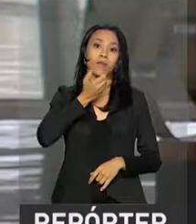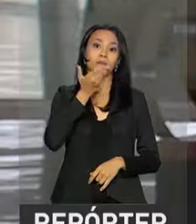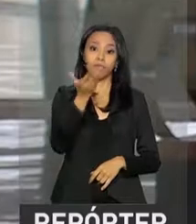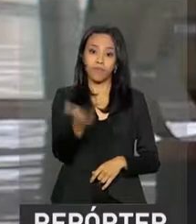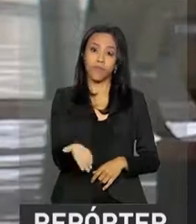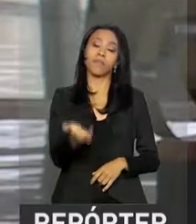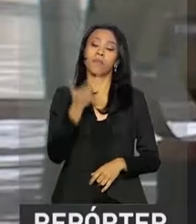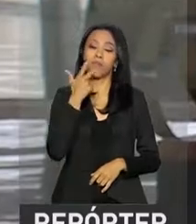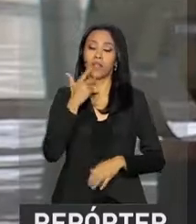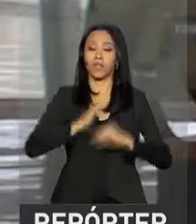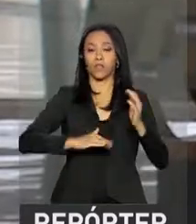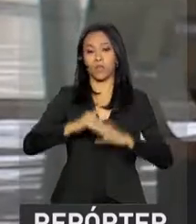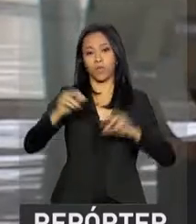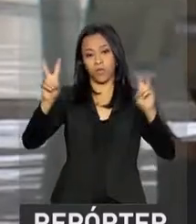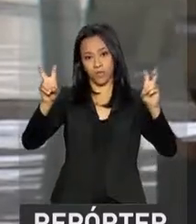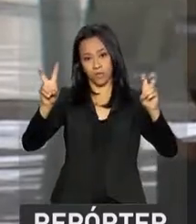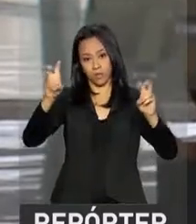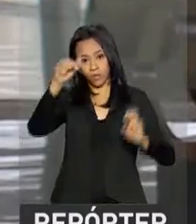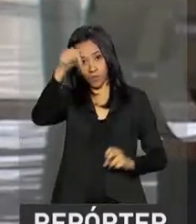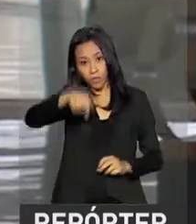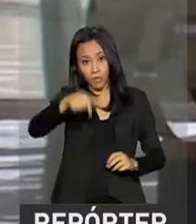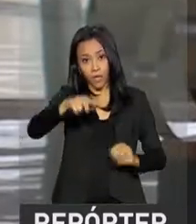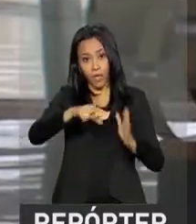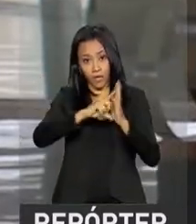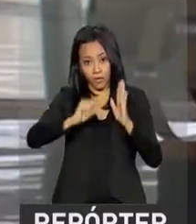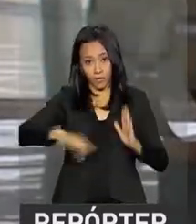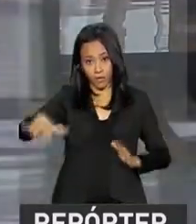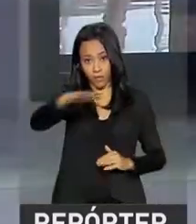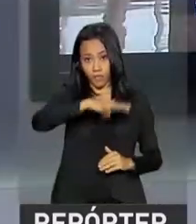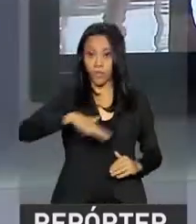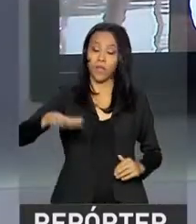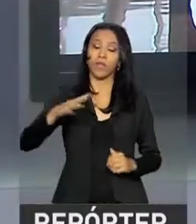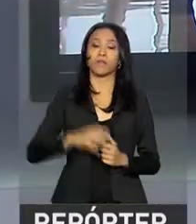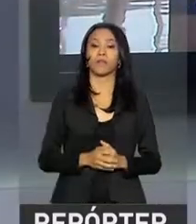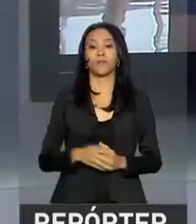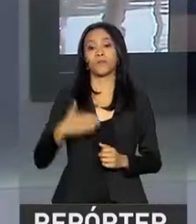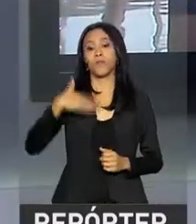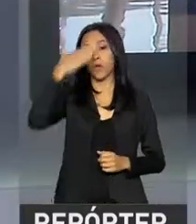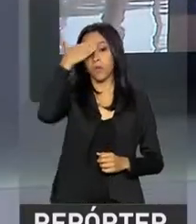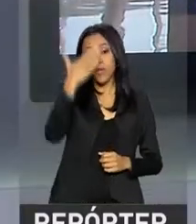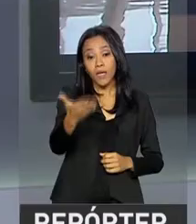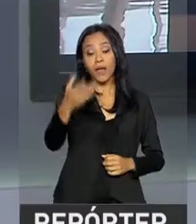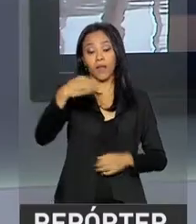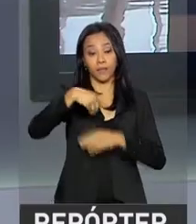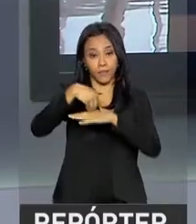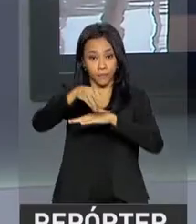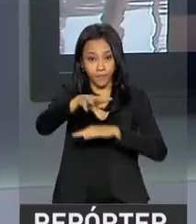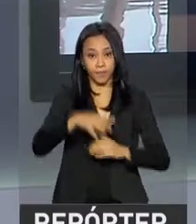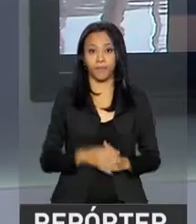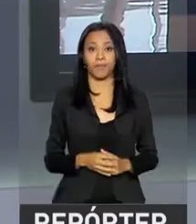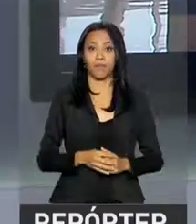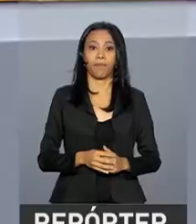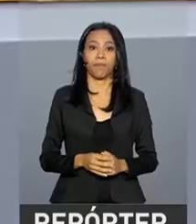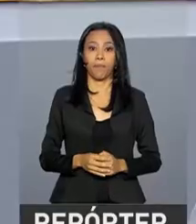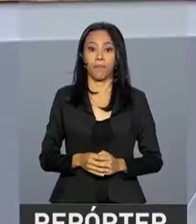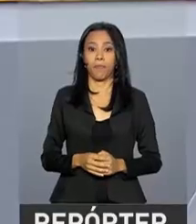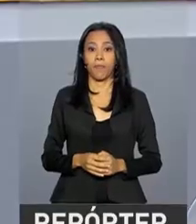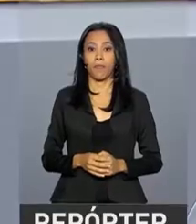falar sobre esse assunto aqui no palácio do planalto thaissa muito obrigada luana pelas suas informações